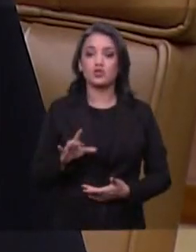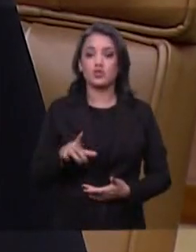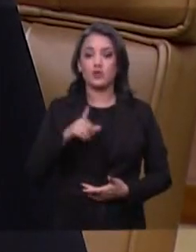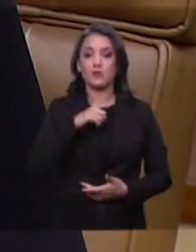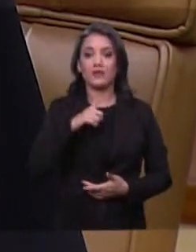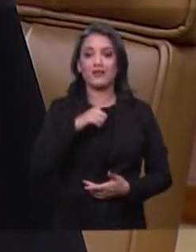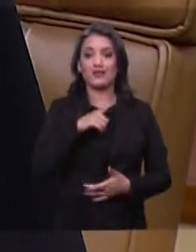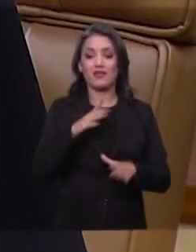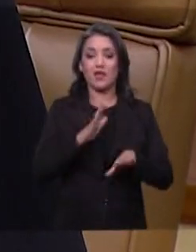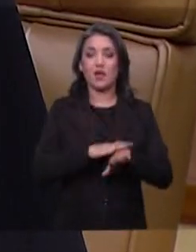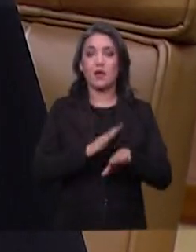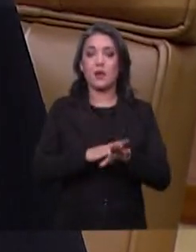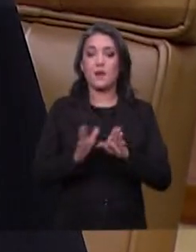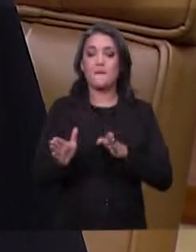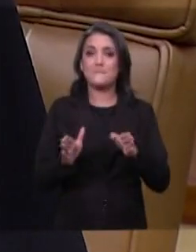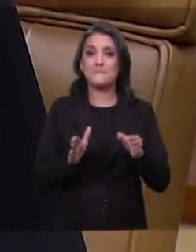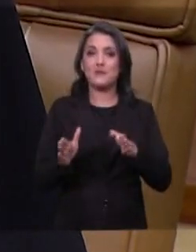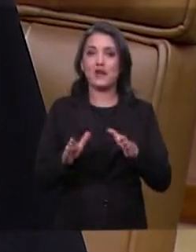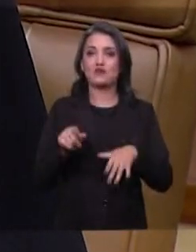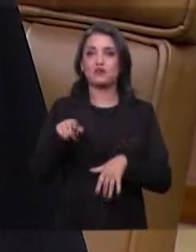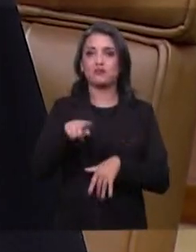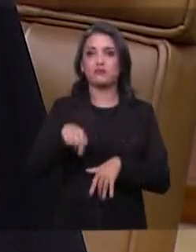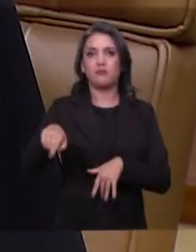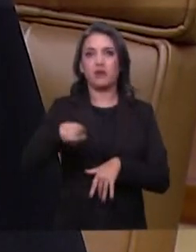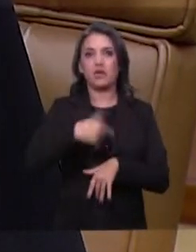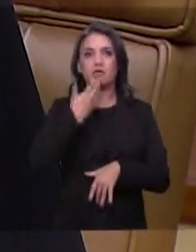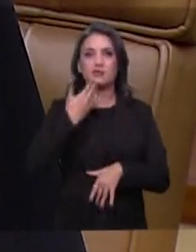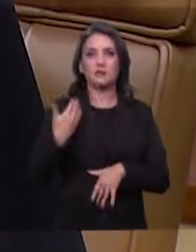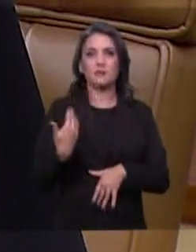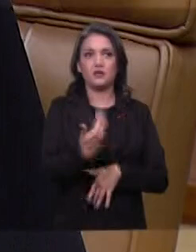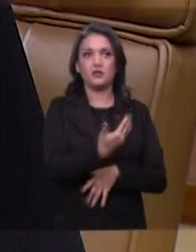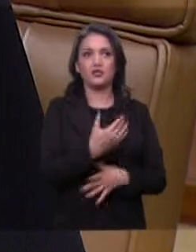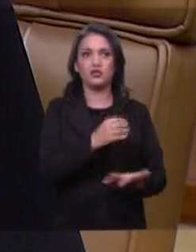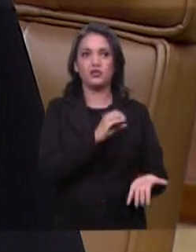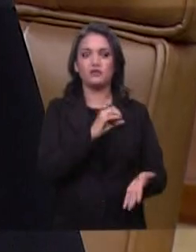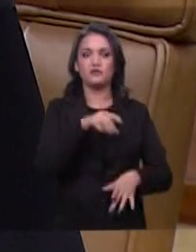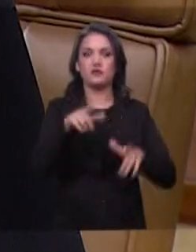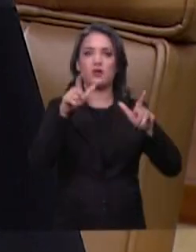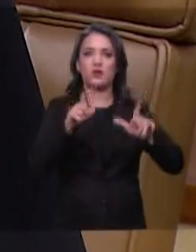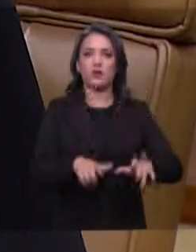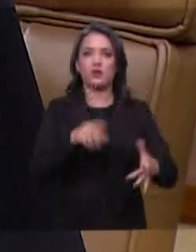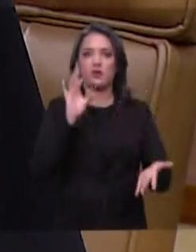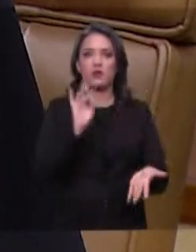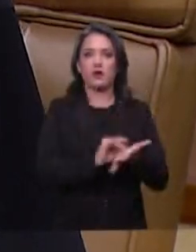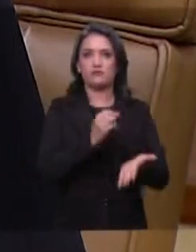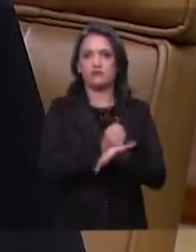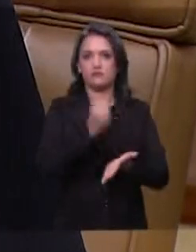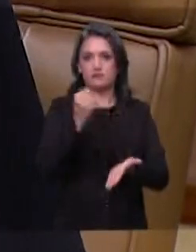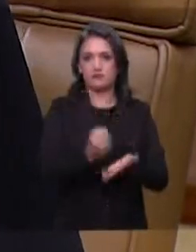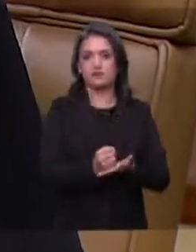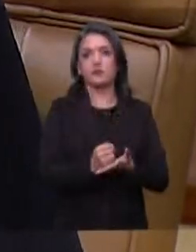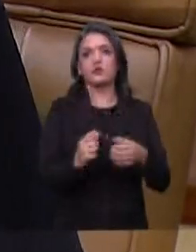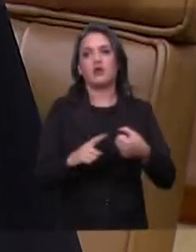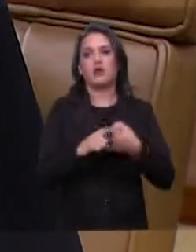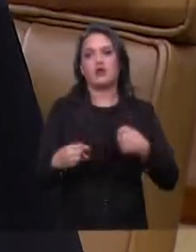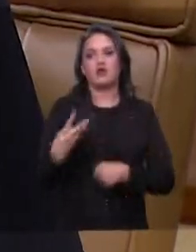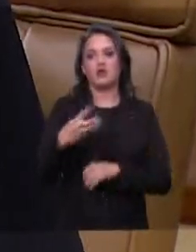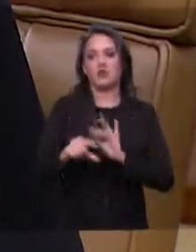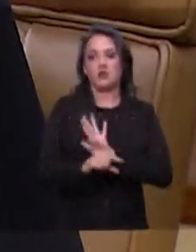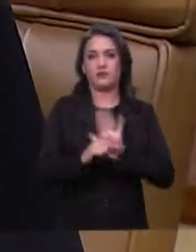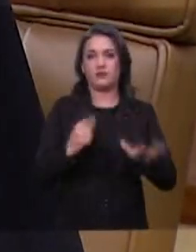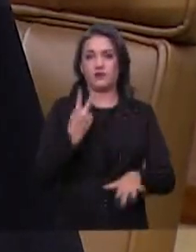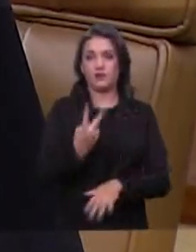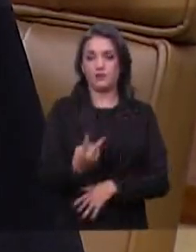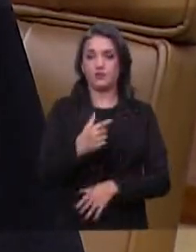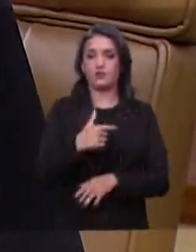exclusivamente à fixação de prazo para requerimento de pedidos de regularização fundiária, previsto no artigo 3º, parágrafo 2º da